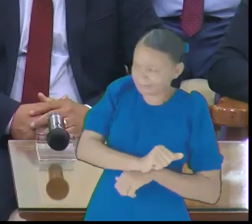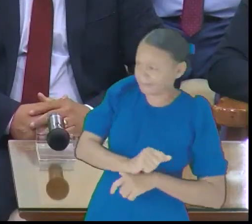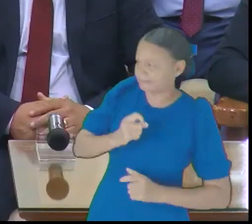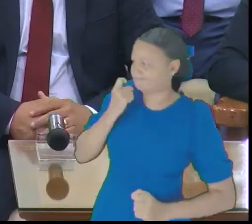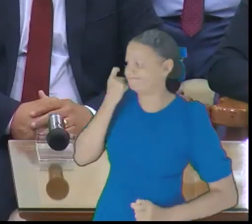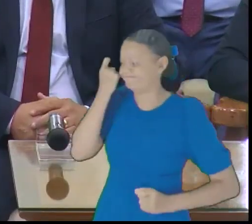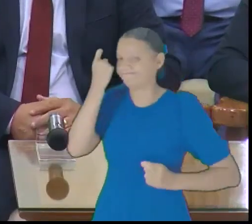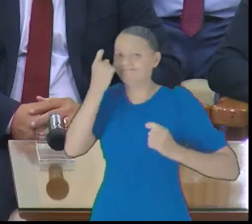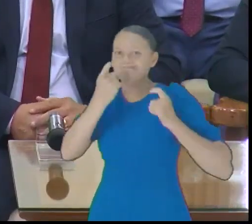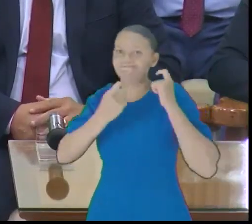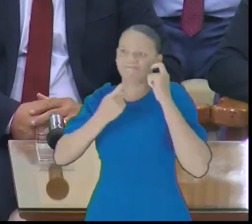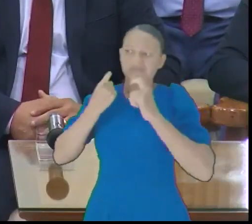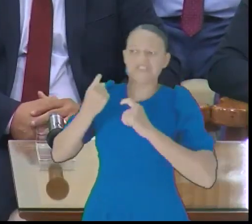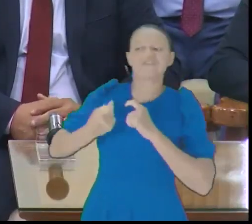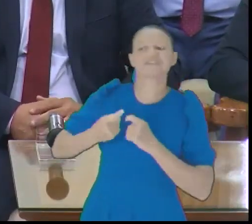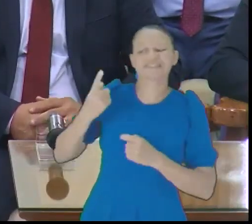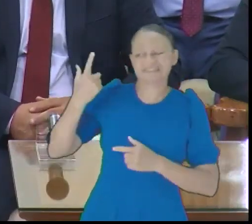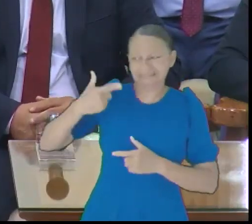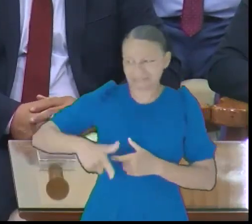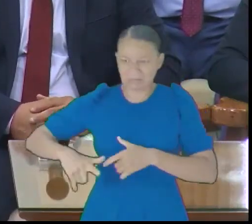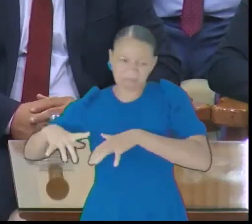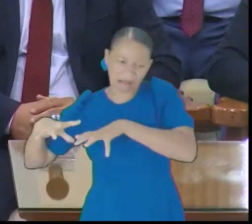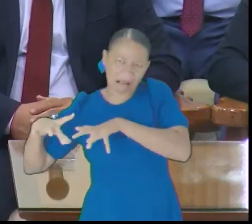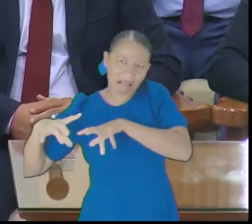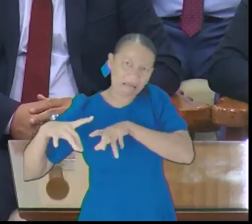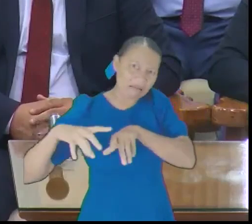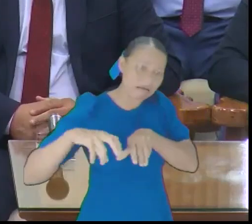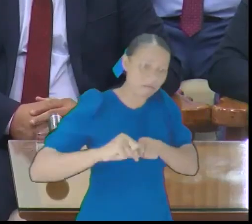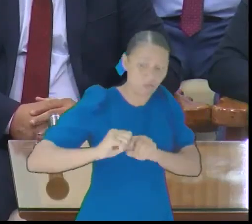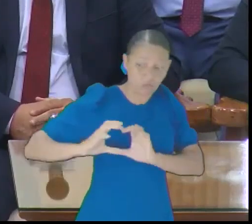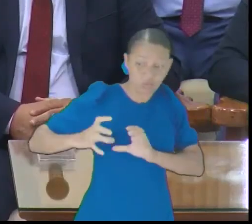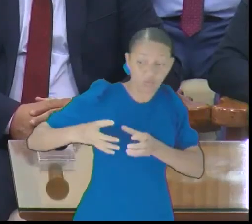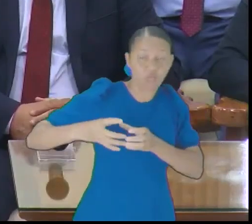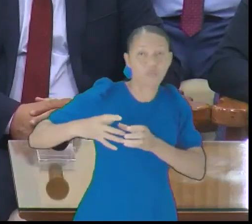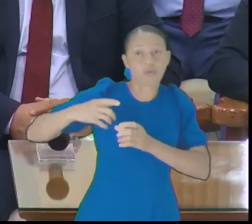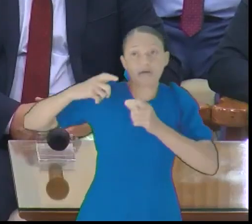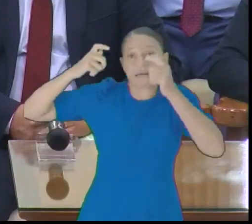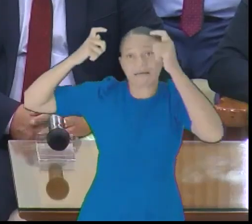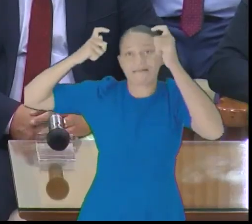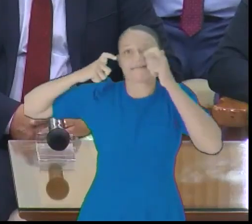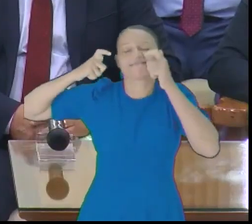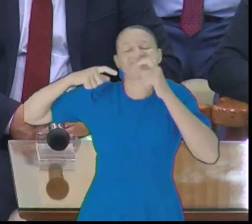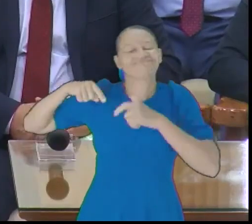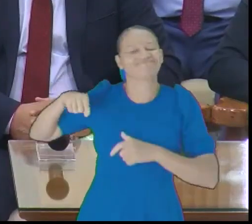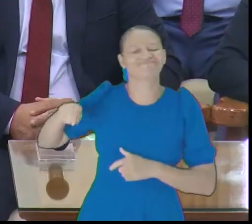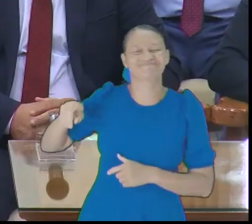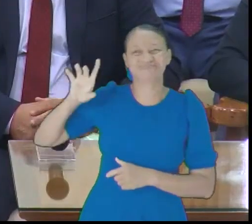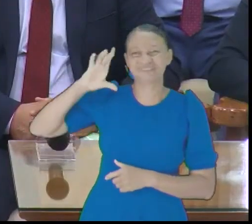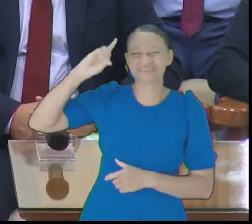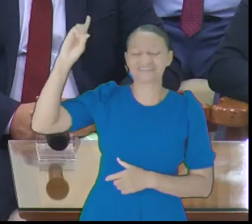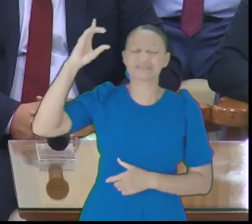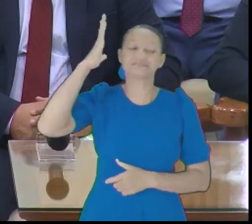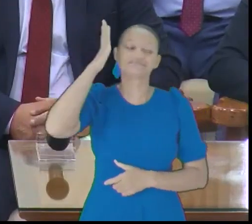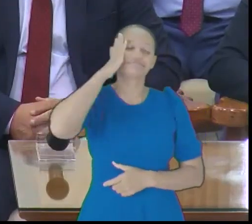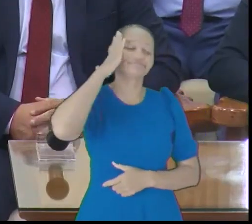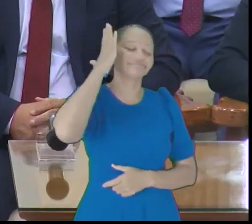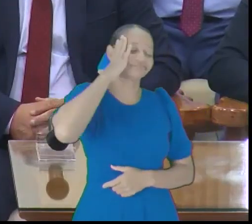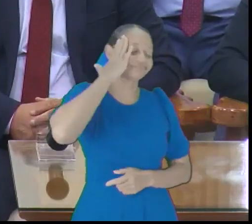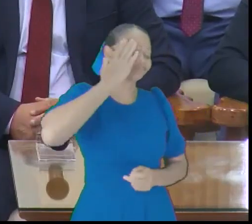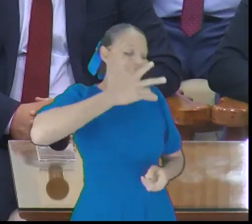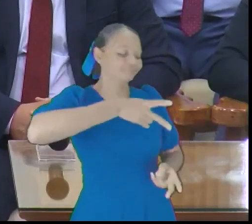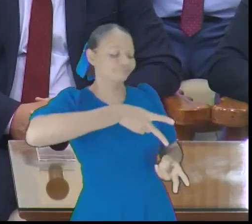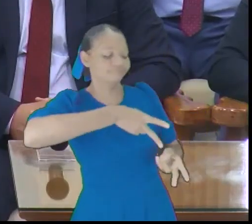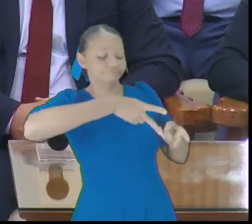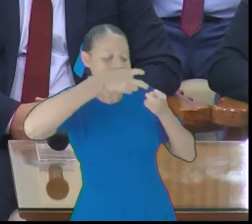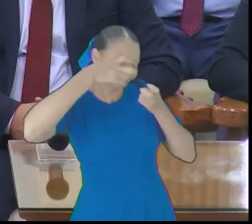o contra-ataque daquela confederação de reis. E Deus, sabendo disso, a